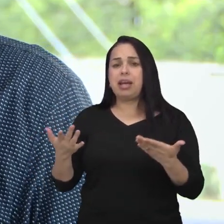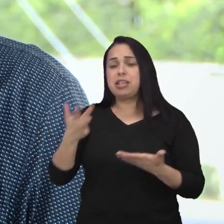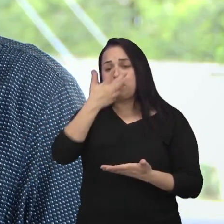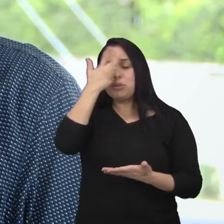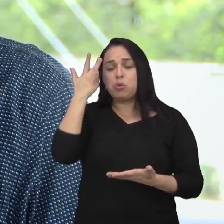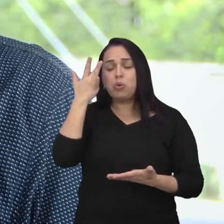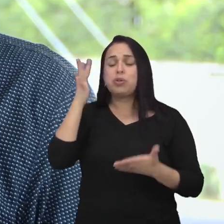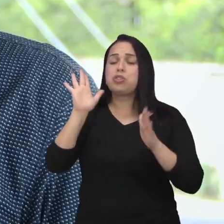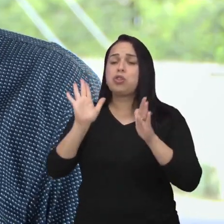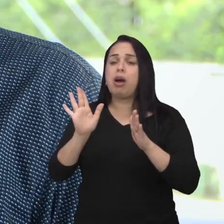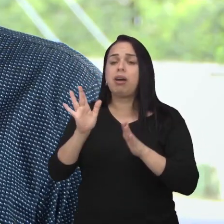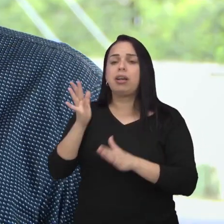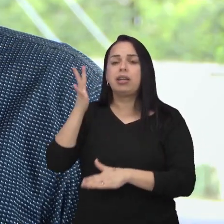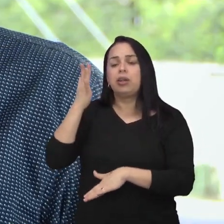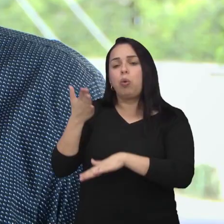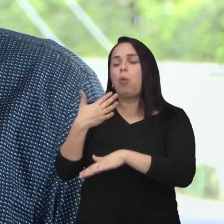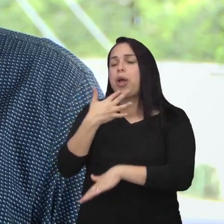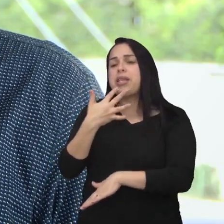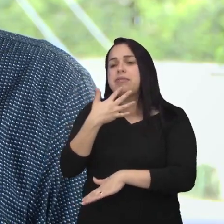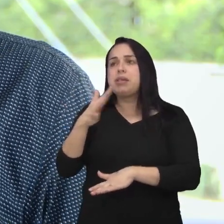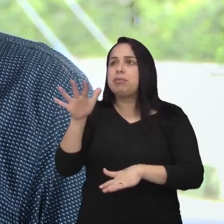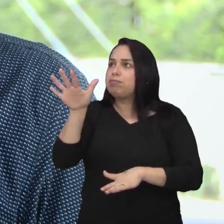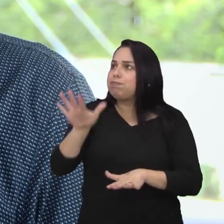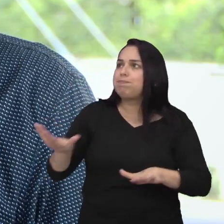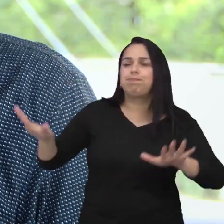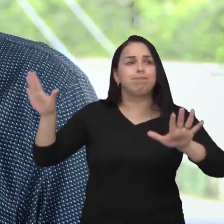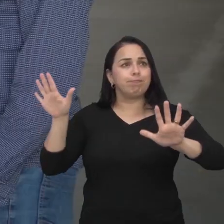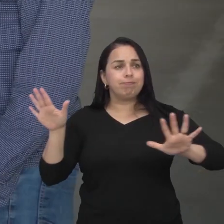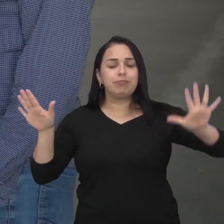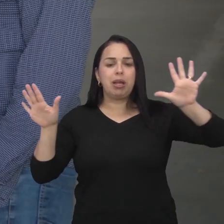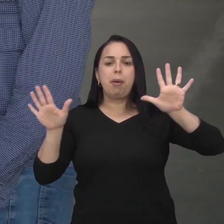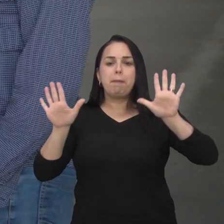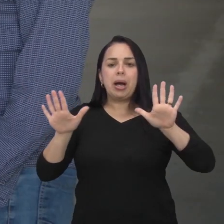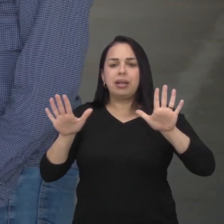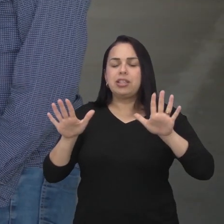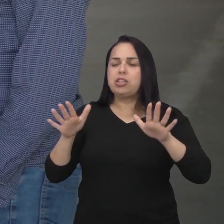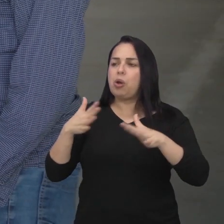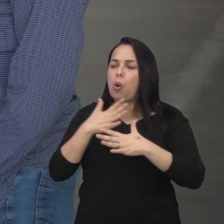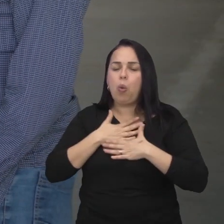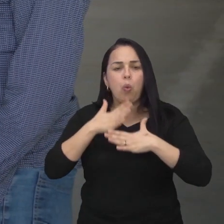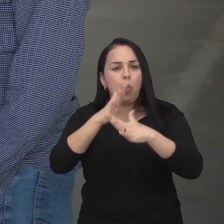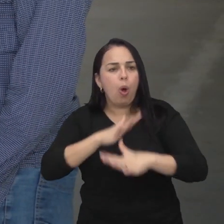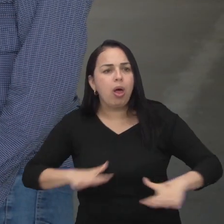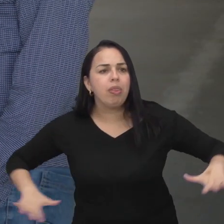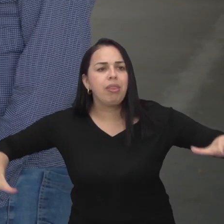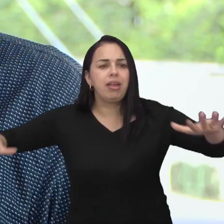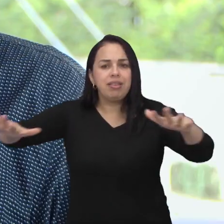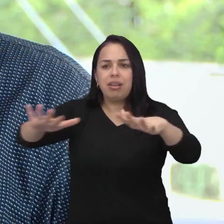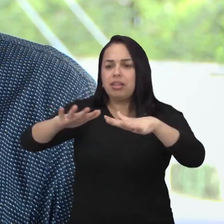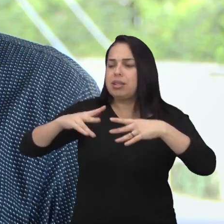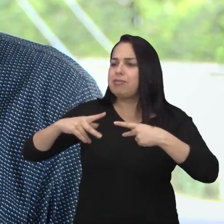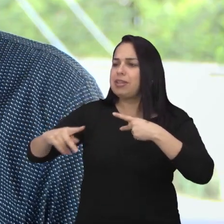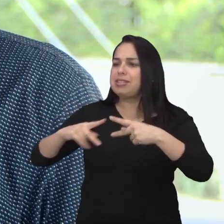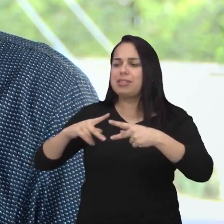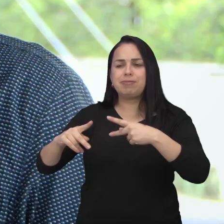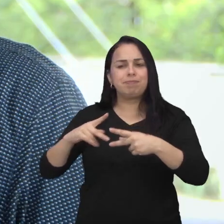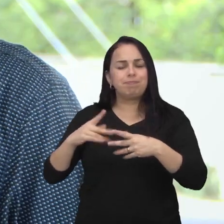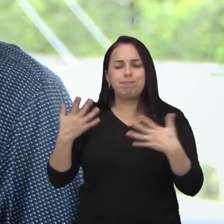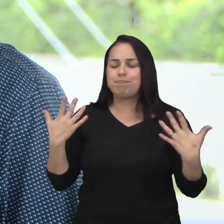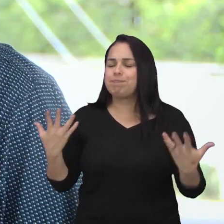que tinham aqui. E o que eu me encantei foi com a região como um todo e as cidades